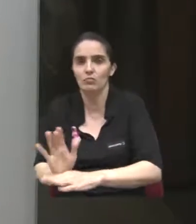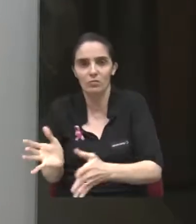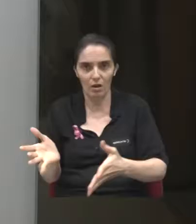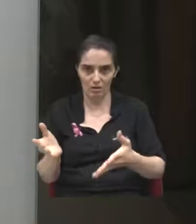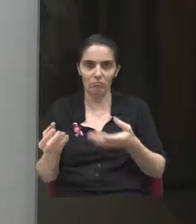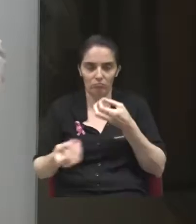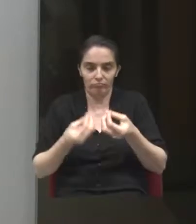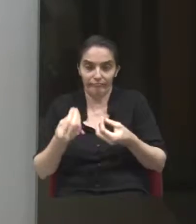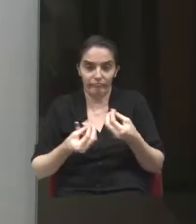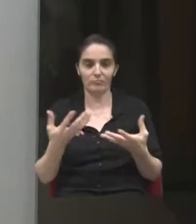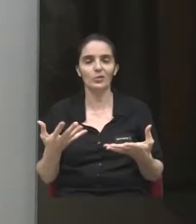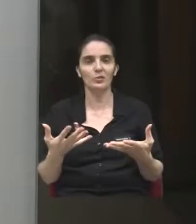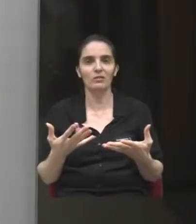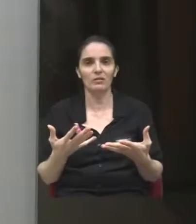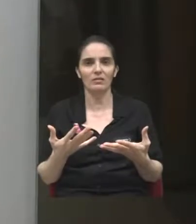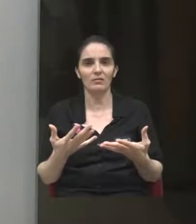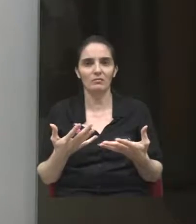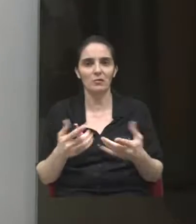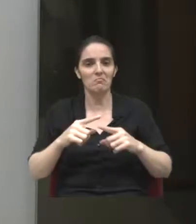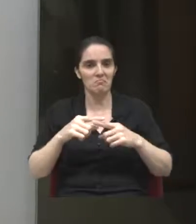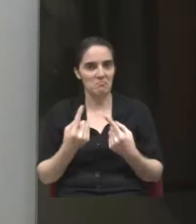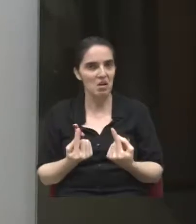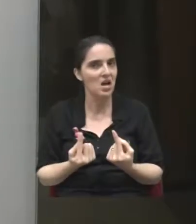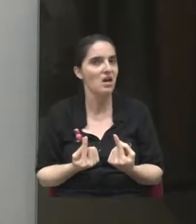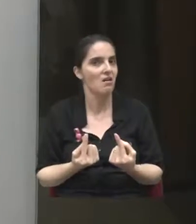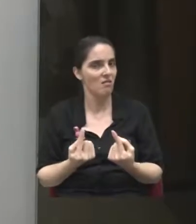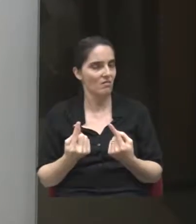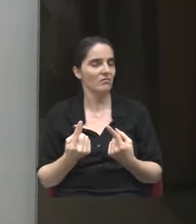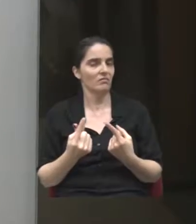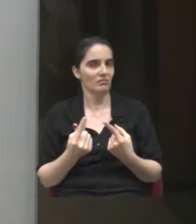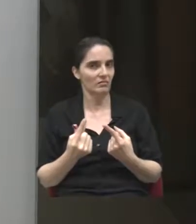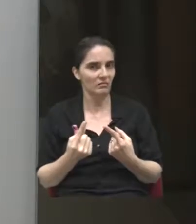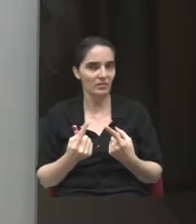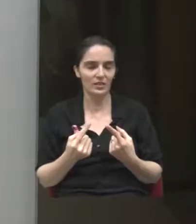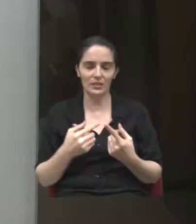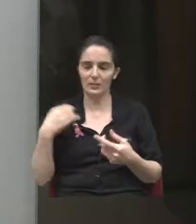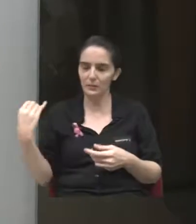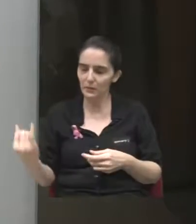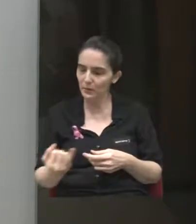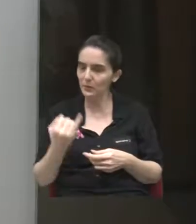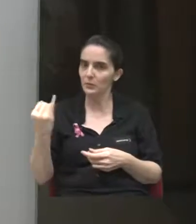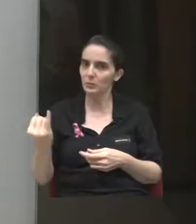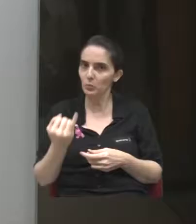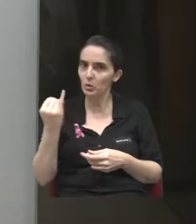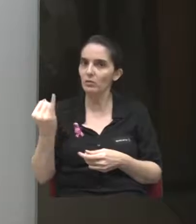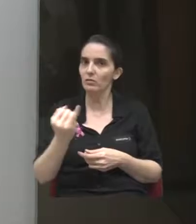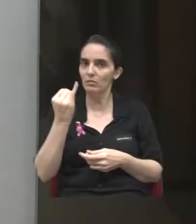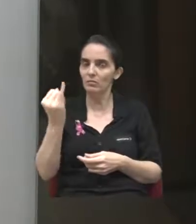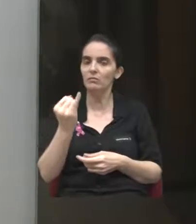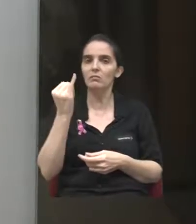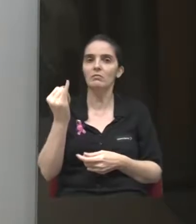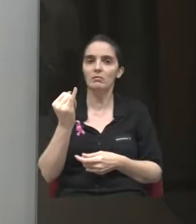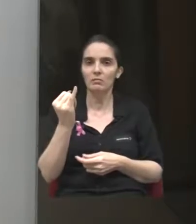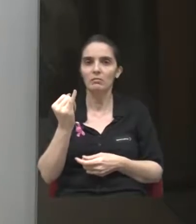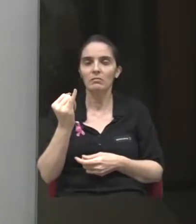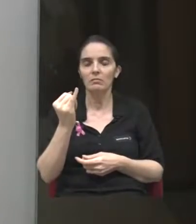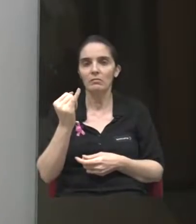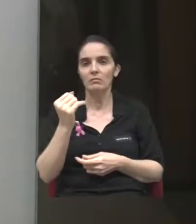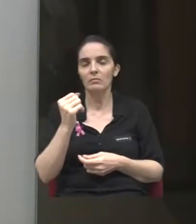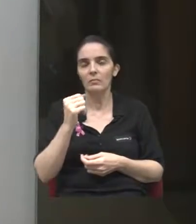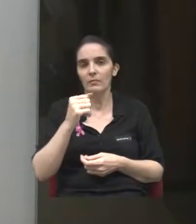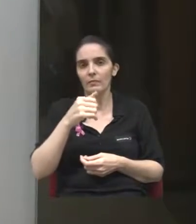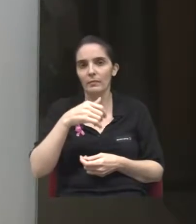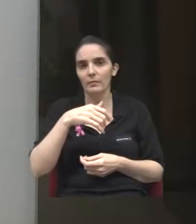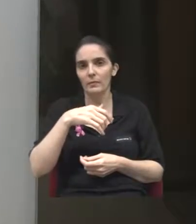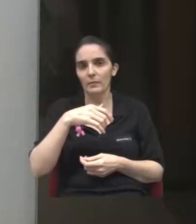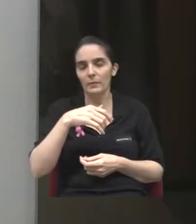aprendizado. Mas, com certeza, é extremamente importante que façamos chegar